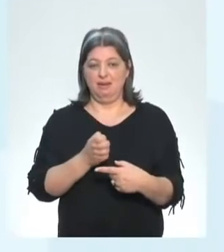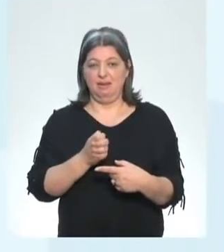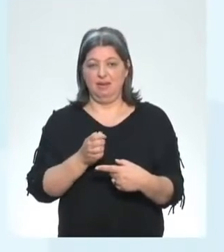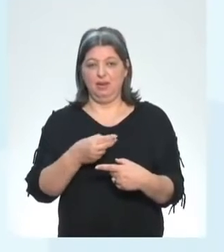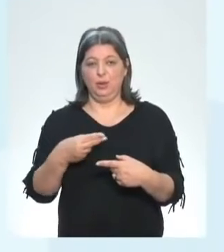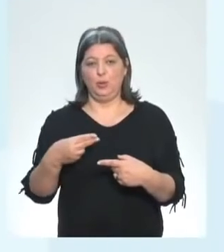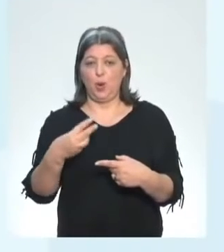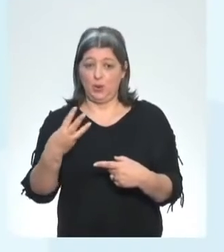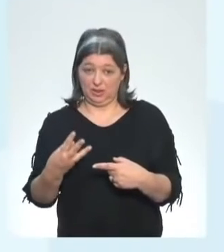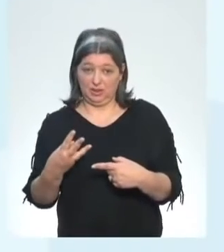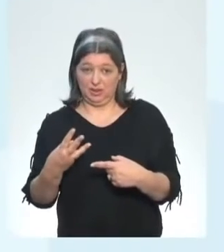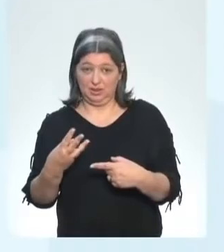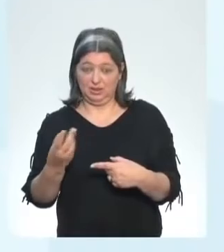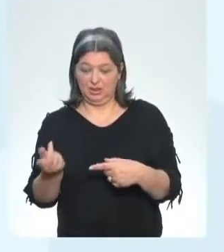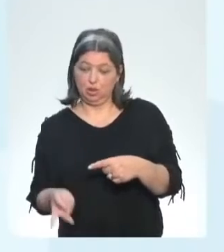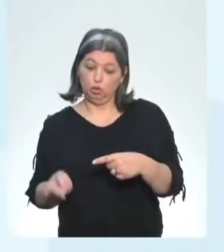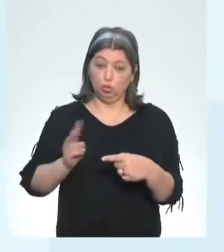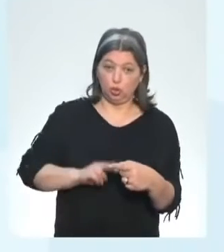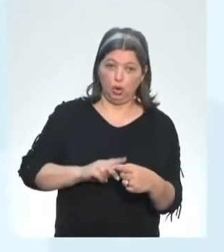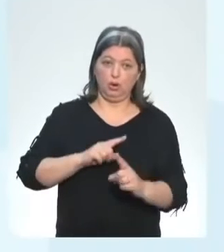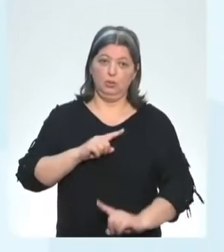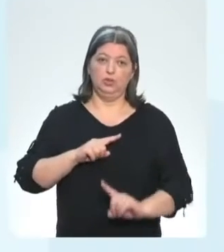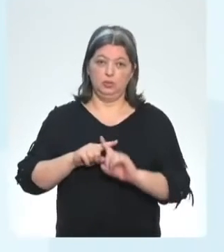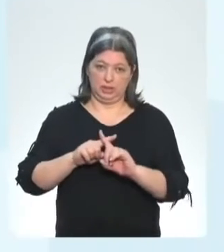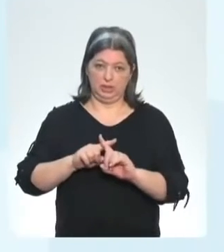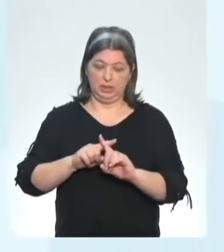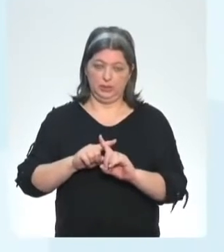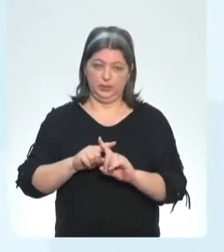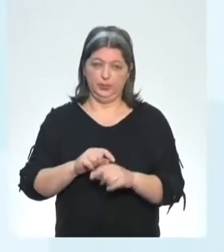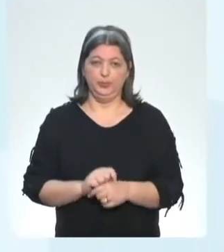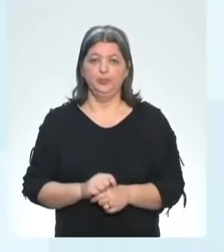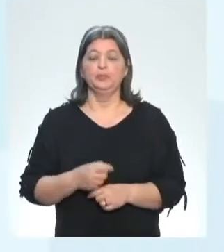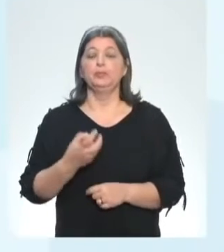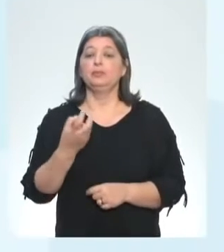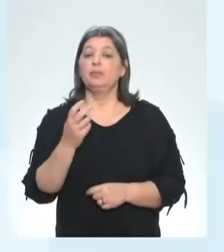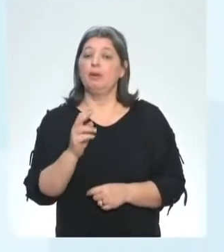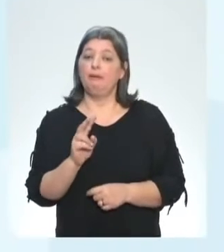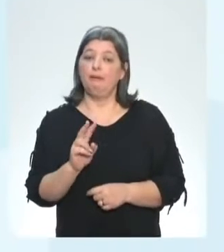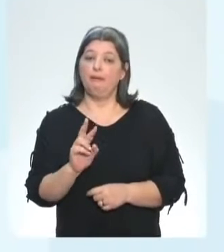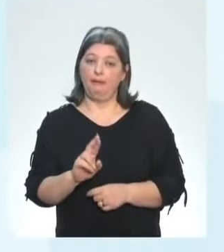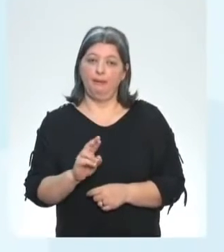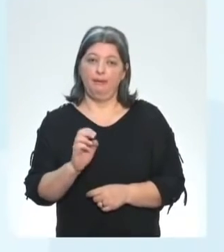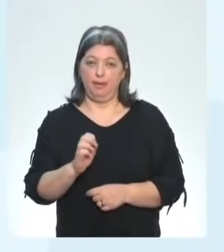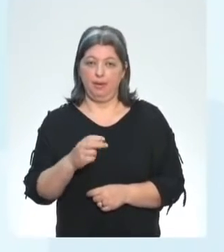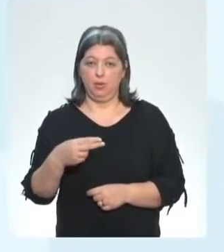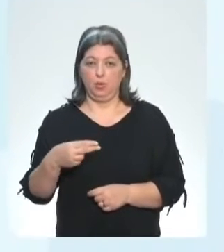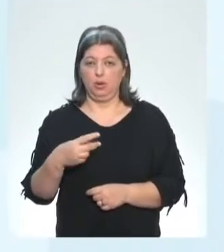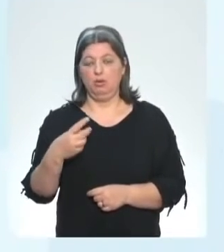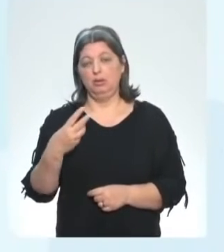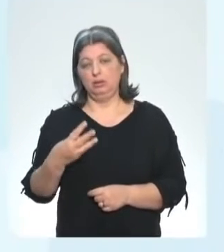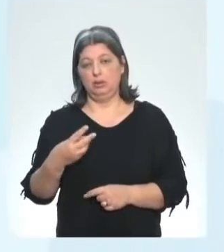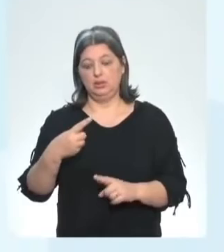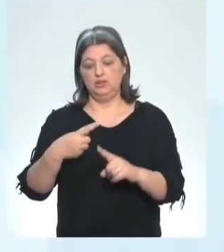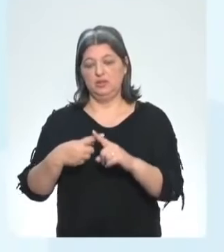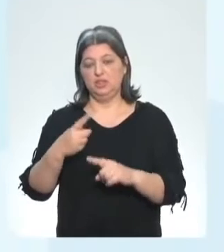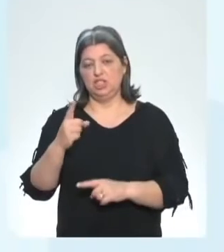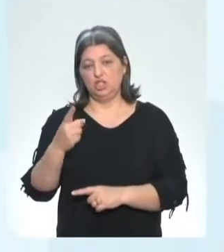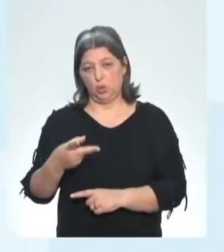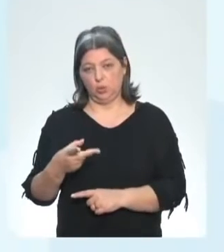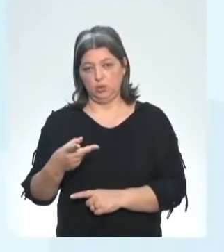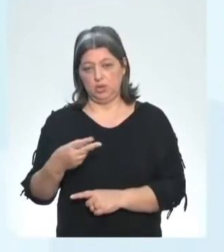dividindo passa multiplicando, né? Vou fazer aqui, ó, RE igual a 3 vezes 12. Beleza? Isso dá